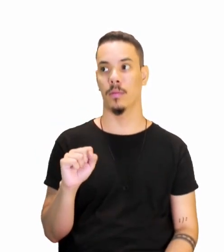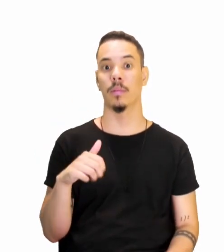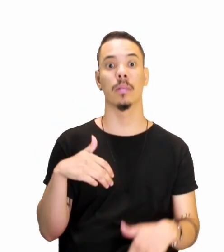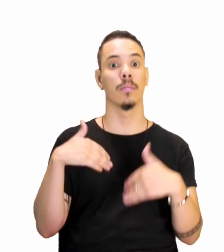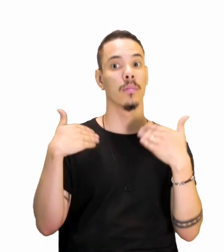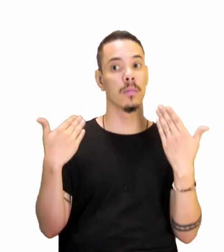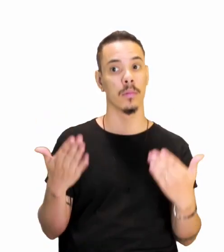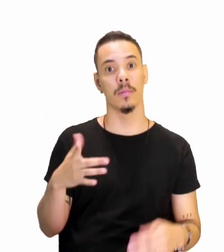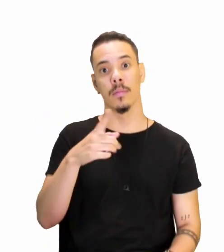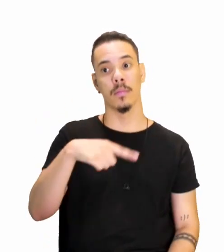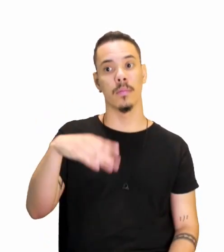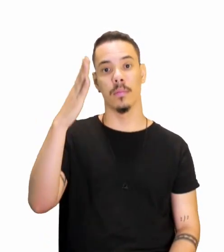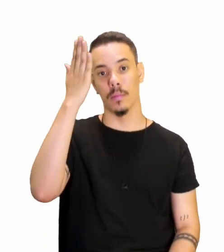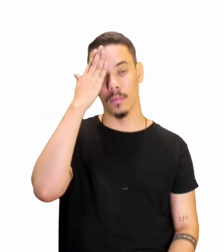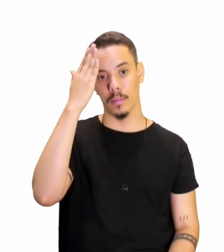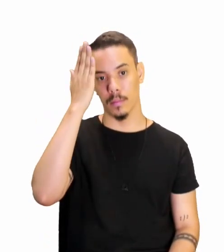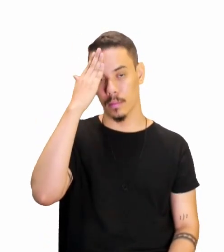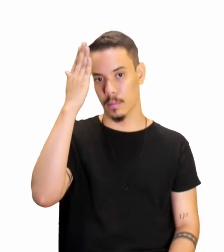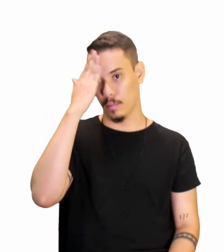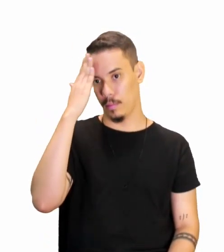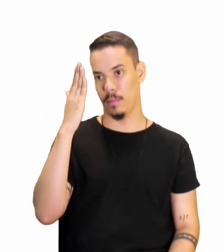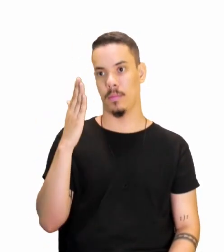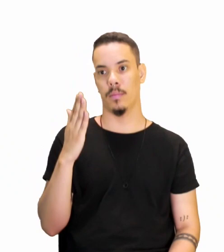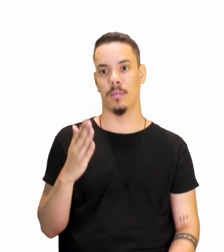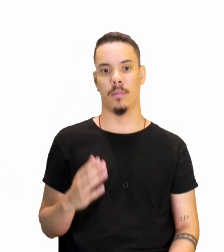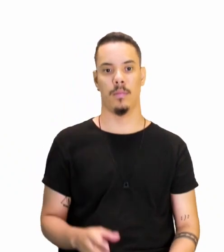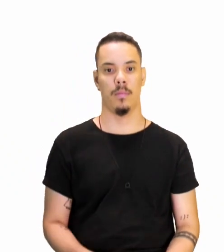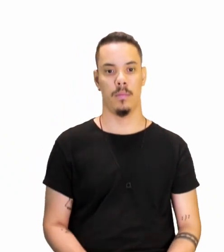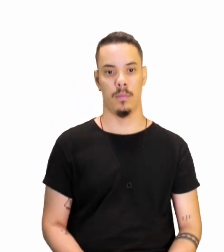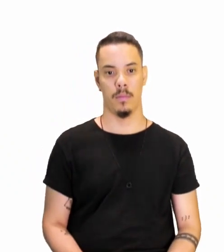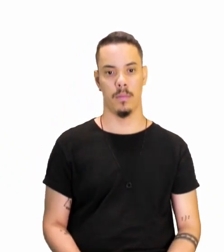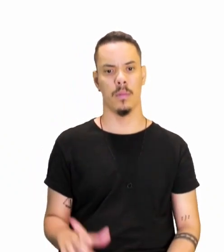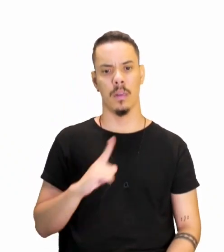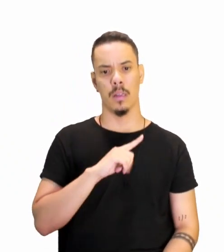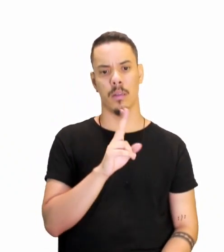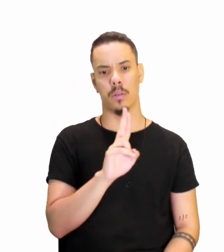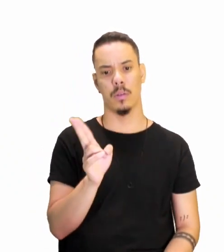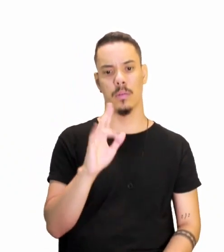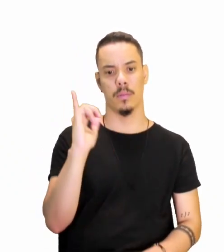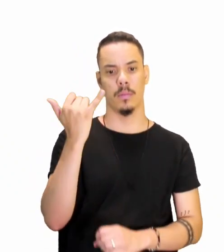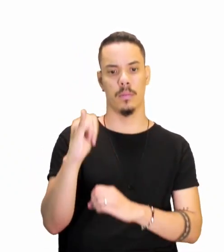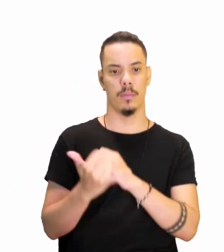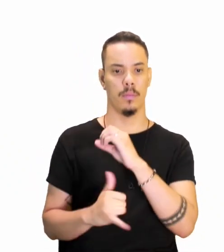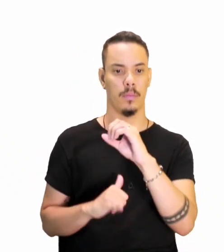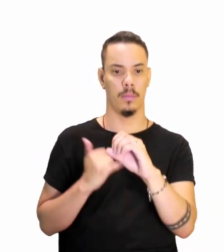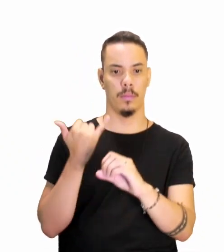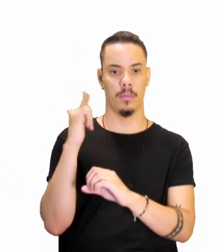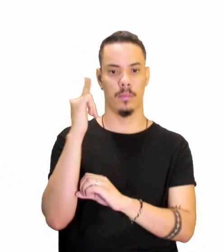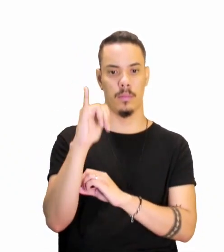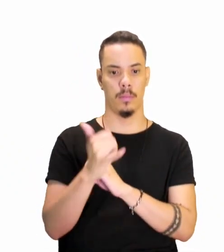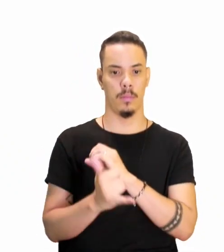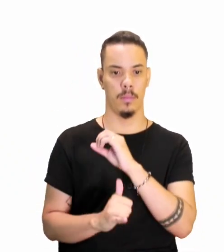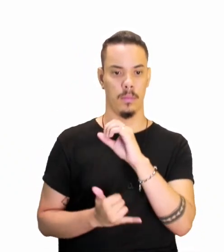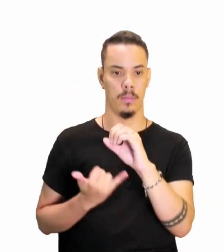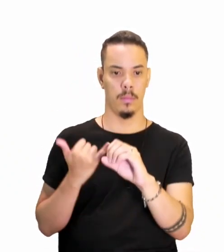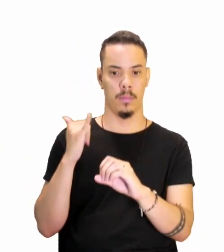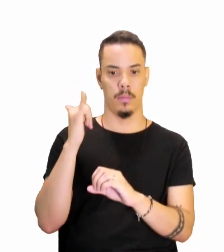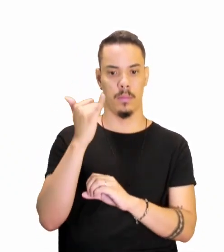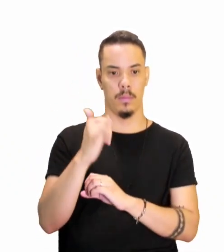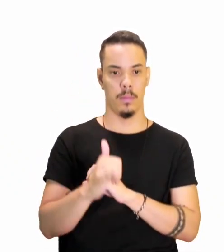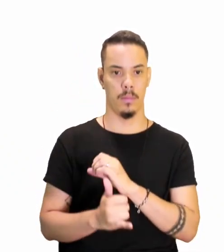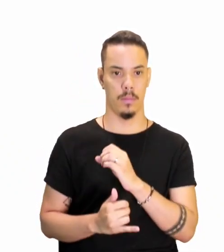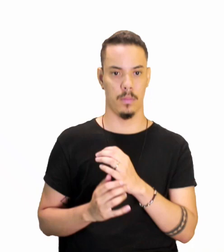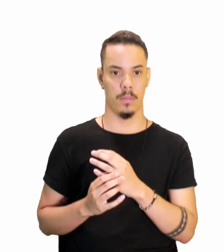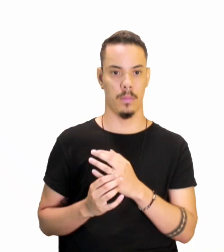então você já sabe, vai nomeando. Aí eu tenho o nome de um satélite. Por que é aí? Qual é o satélite que apareceu aí? Ah,